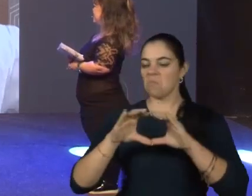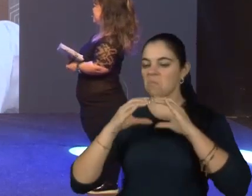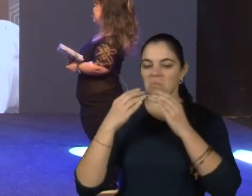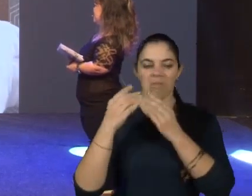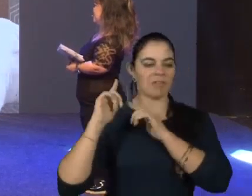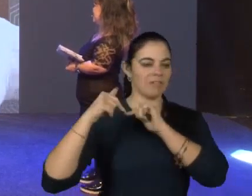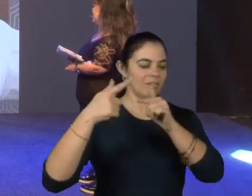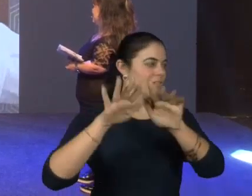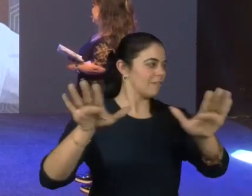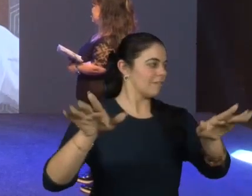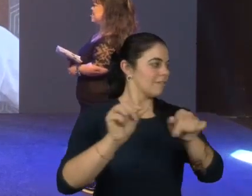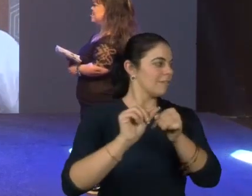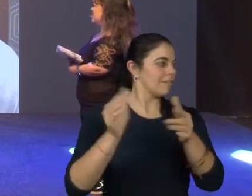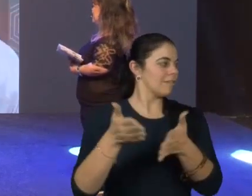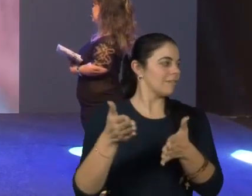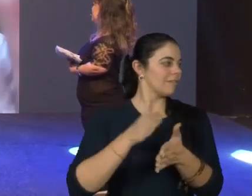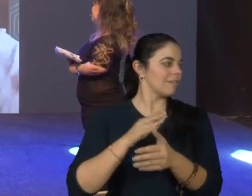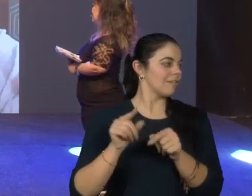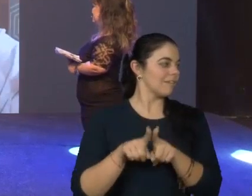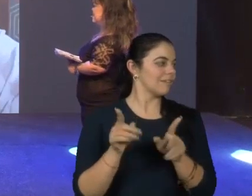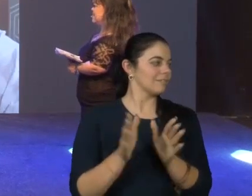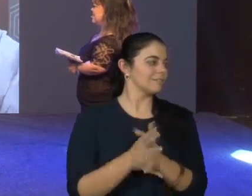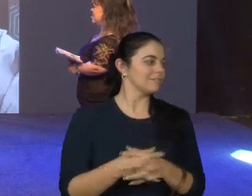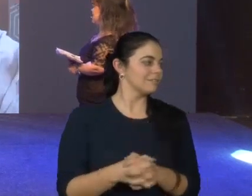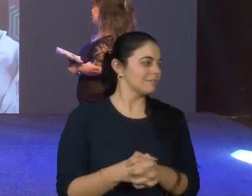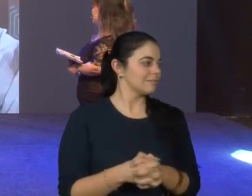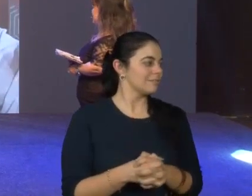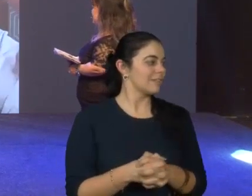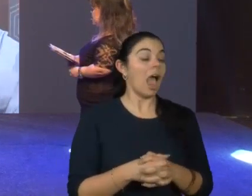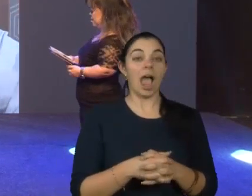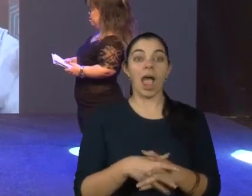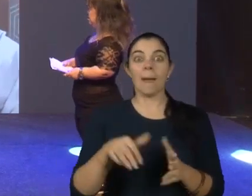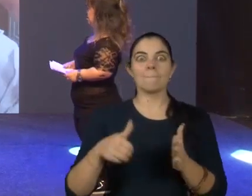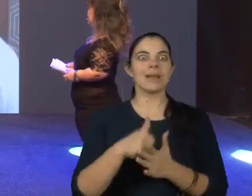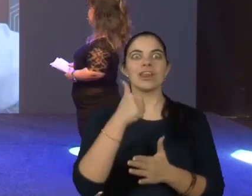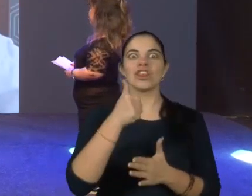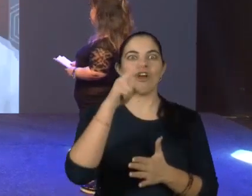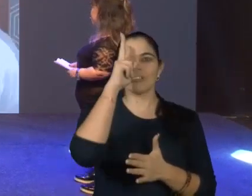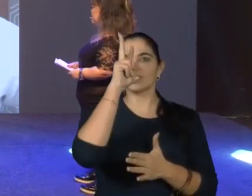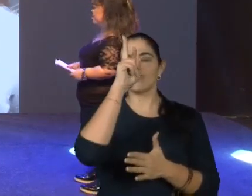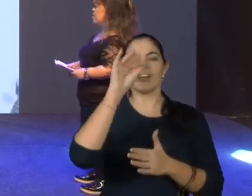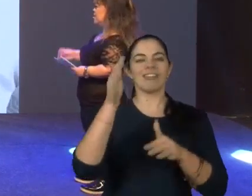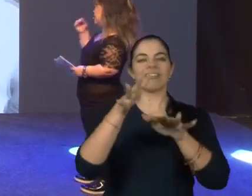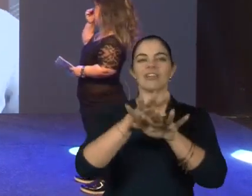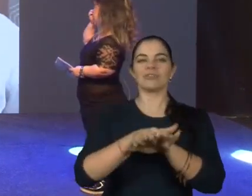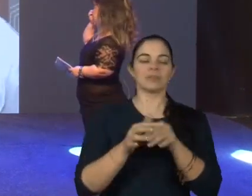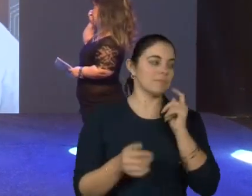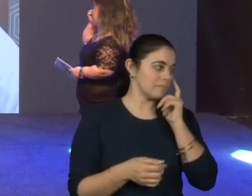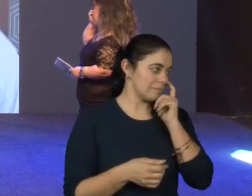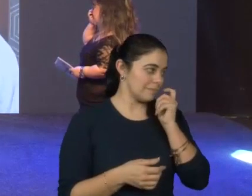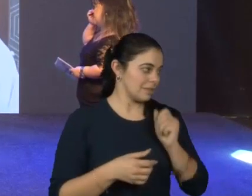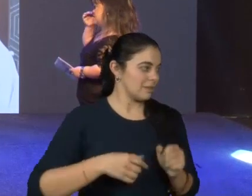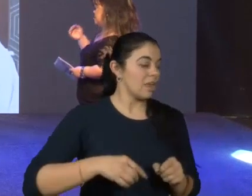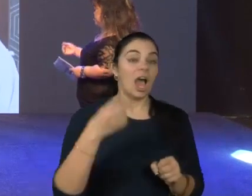sozinho. Aqui no Andréa, no Andréa Online, pelo menos perto de inclusivas. Vini. O melhor da história da inclusão. Obrigado, querido.